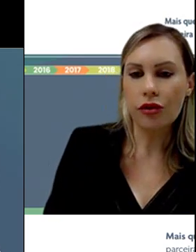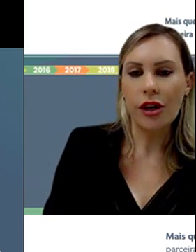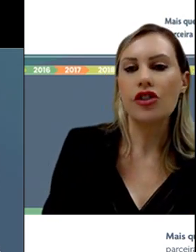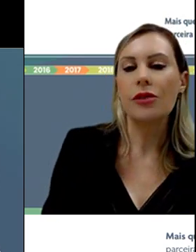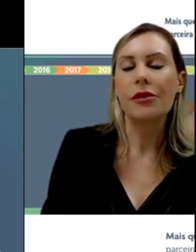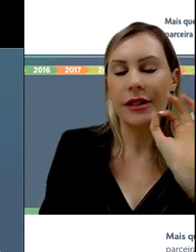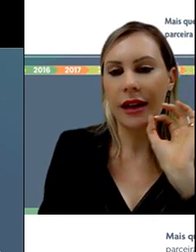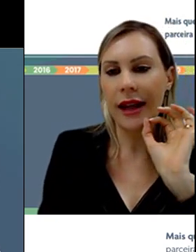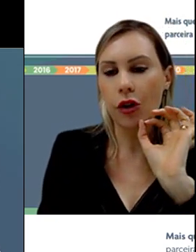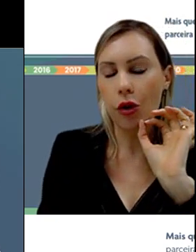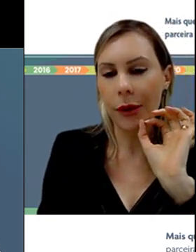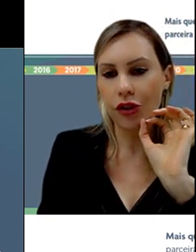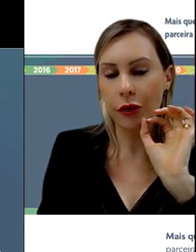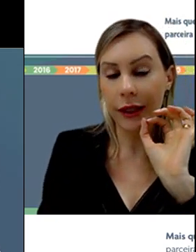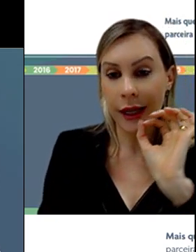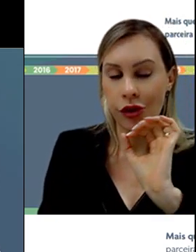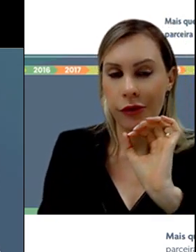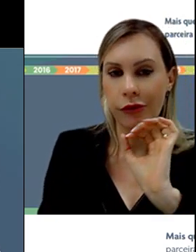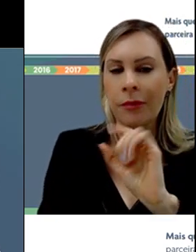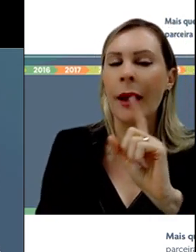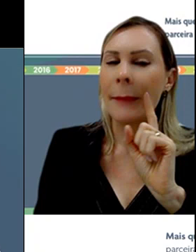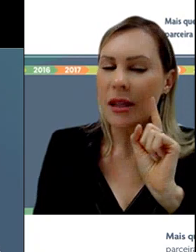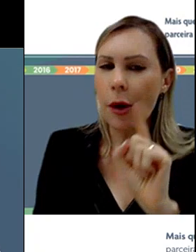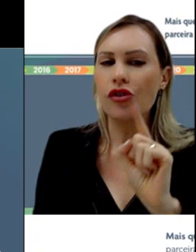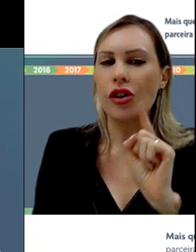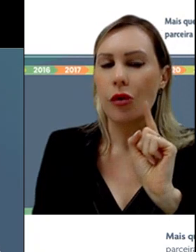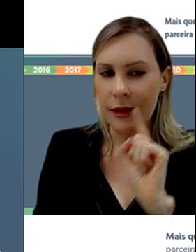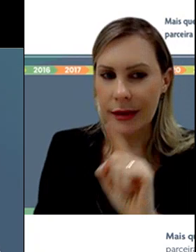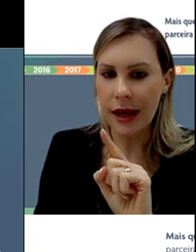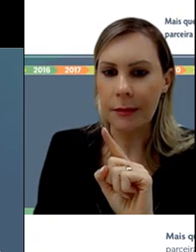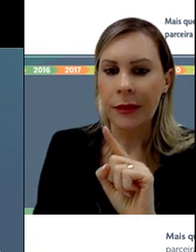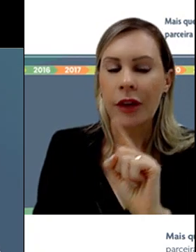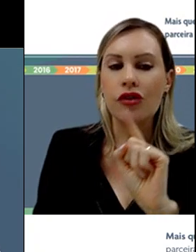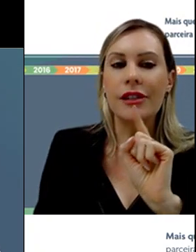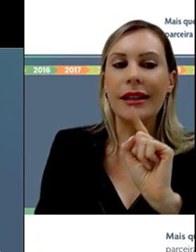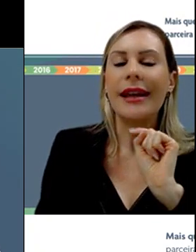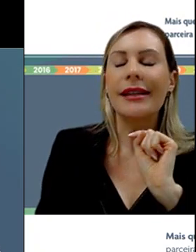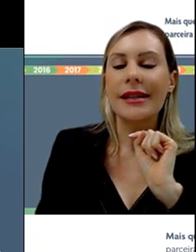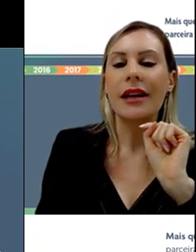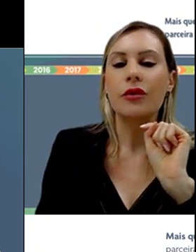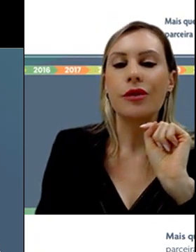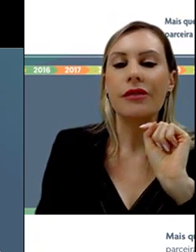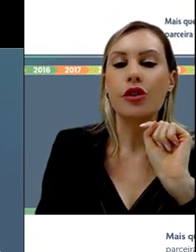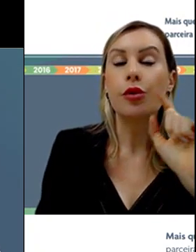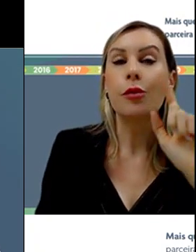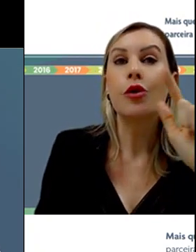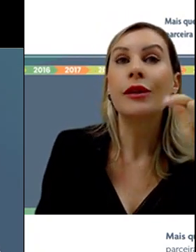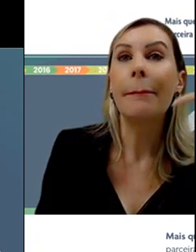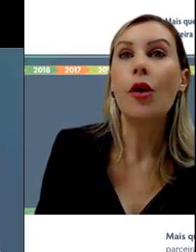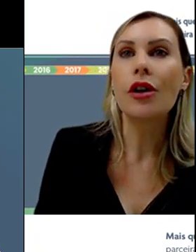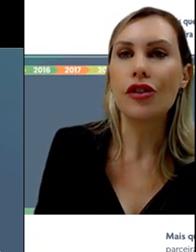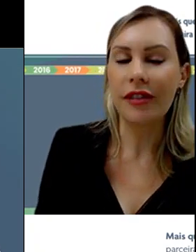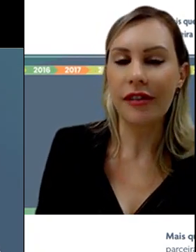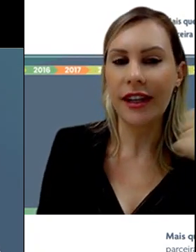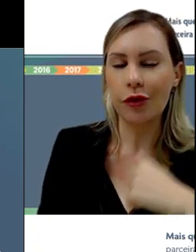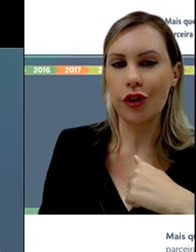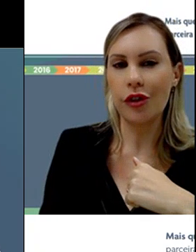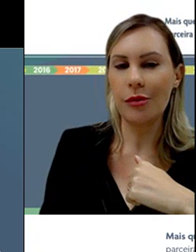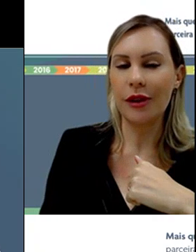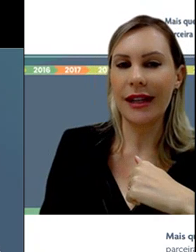não migrou de regime, você adere como ativo alternativo. Mas pode acontecer de você ter ingressado no serviço público depois